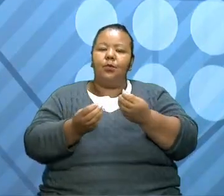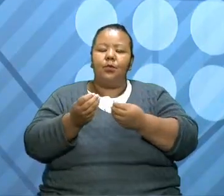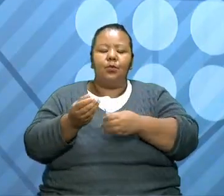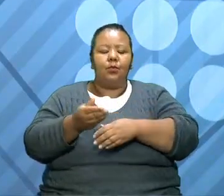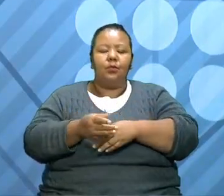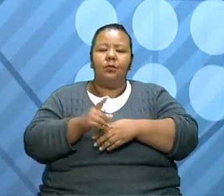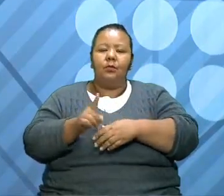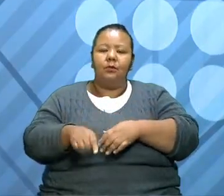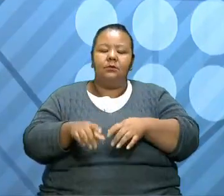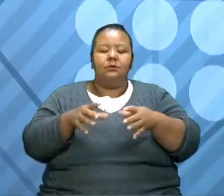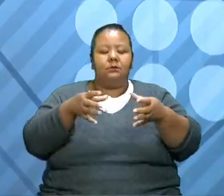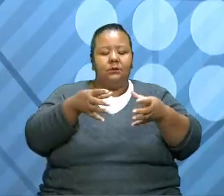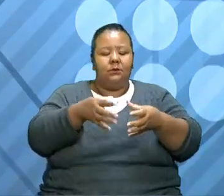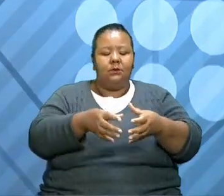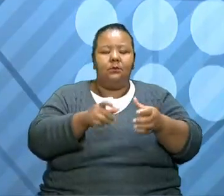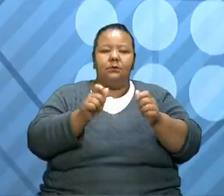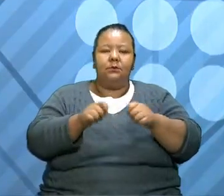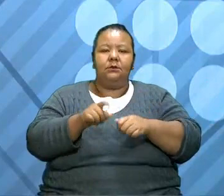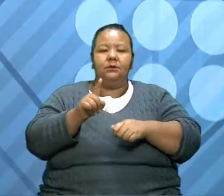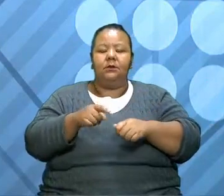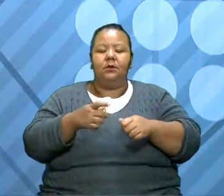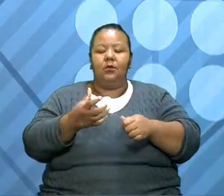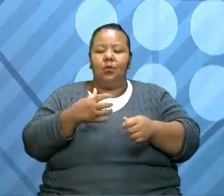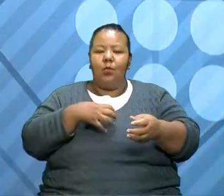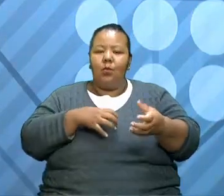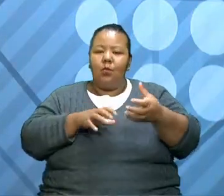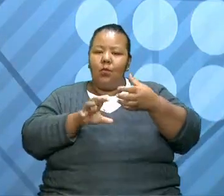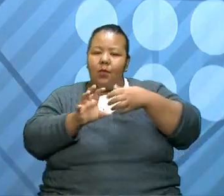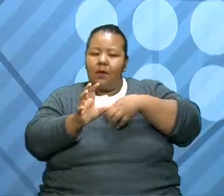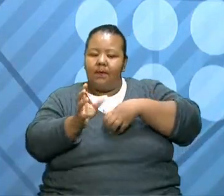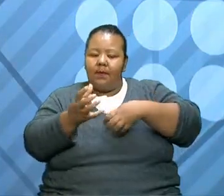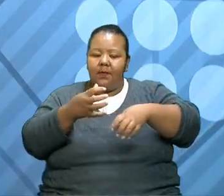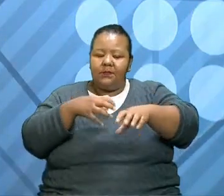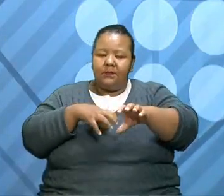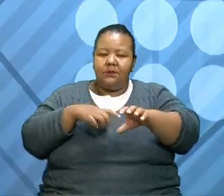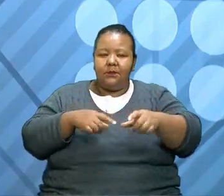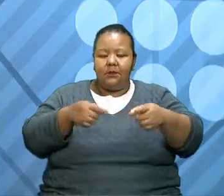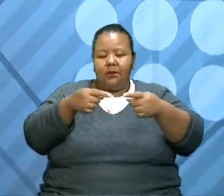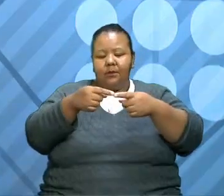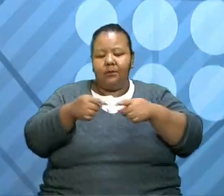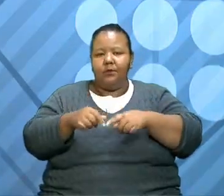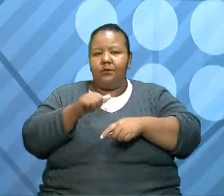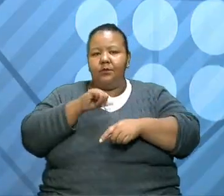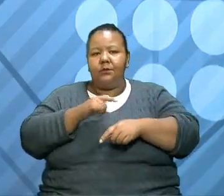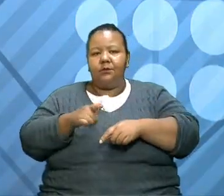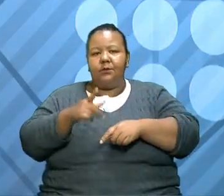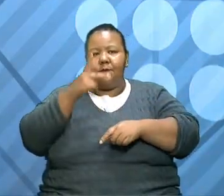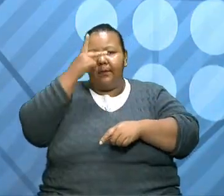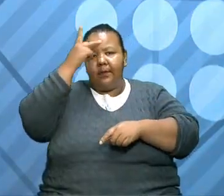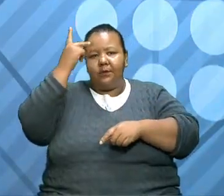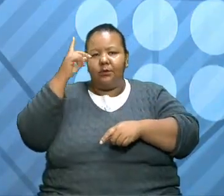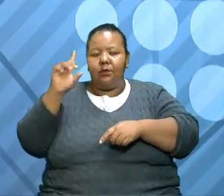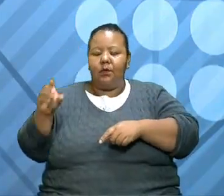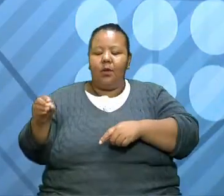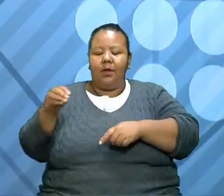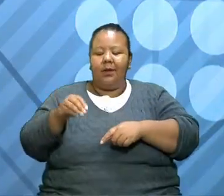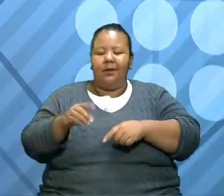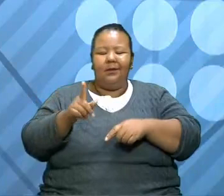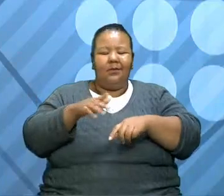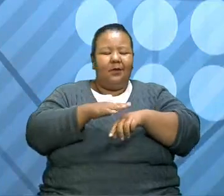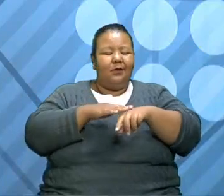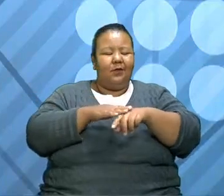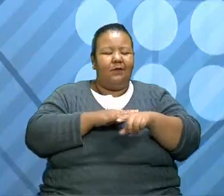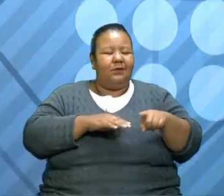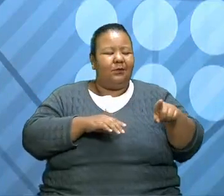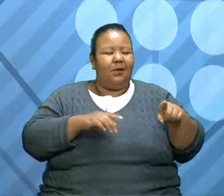definir? As equipes têm que definir com uma certa empatia. Elas têm que ter um entrosamento. Ali não é você colocar uma pessoa A que não conversa com a